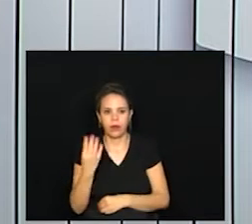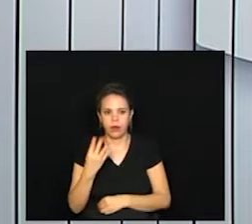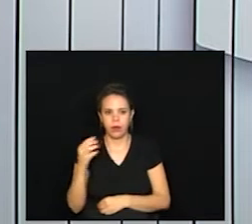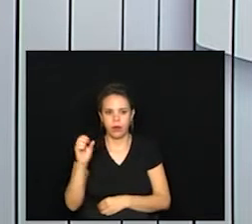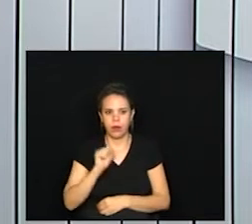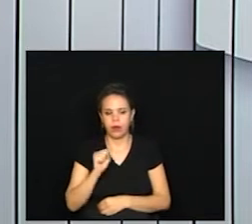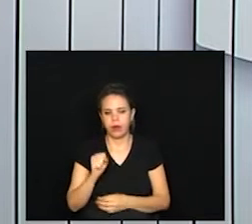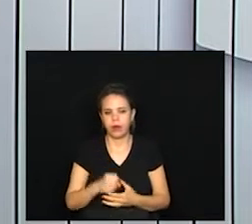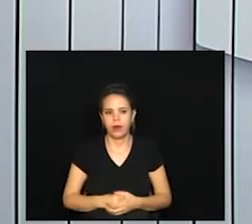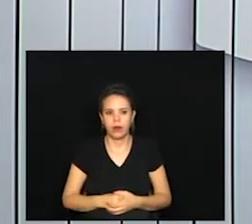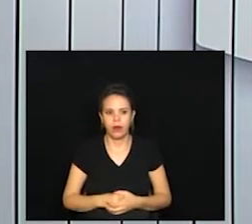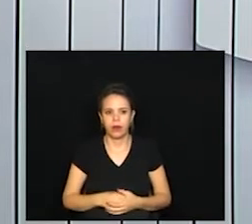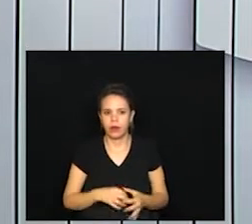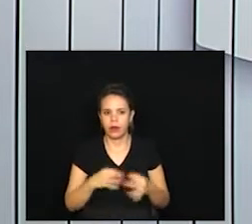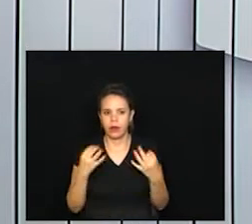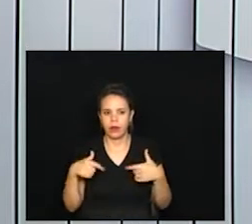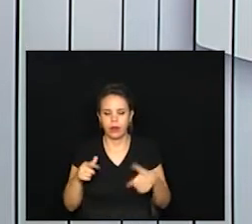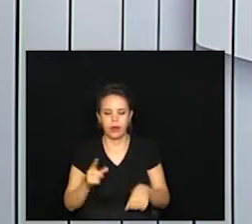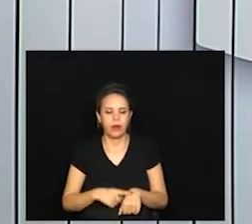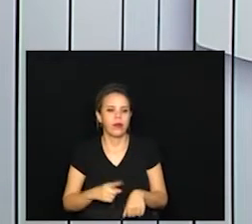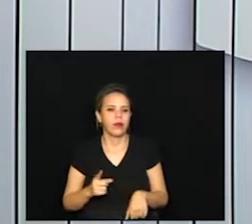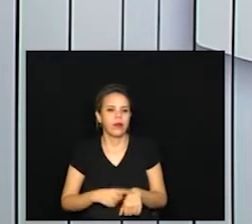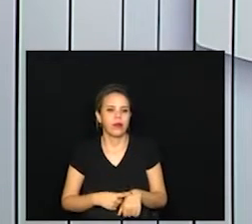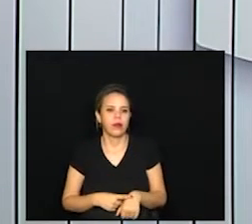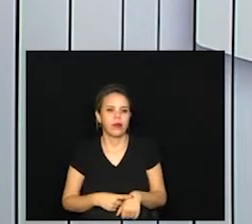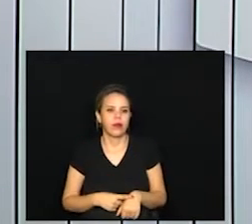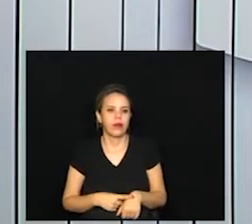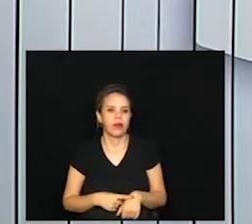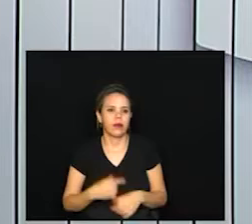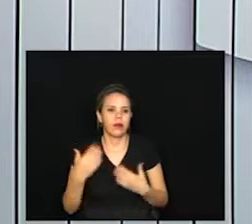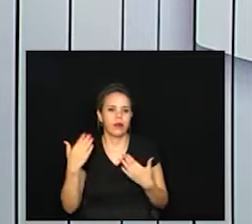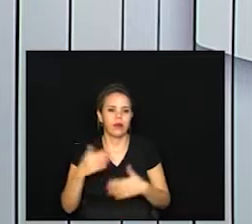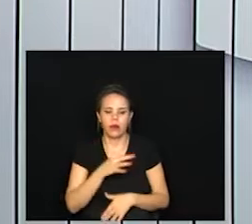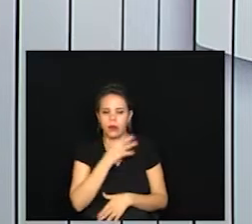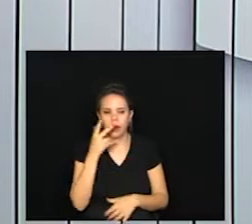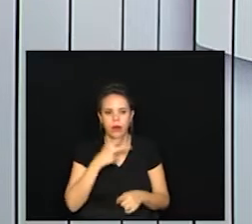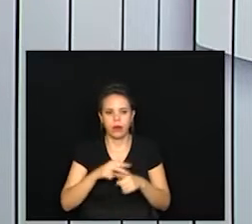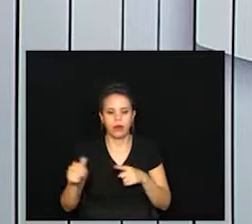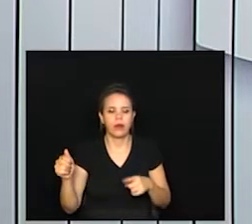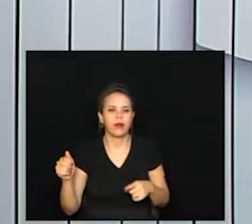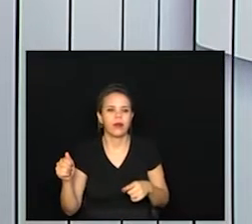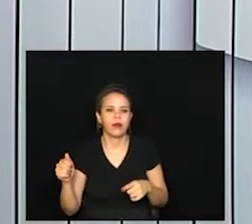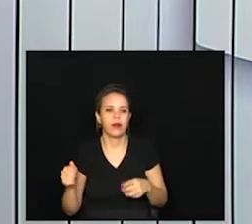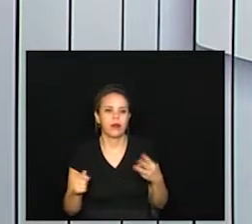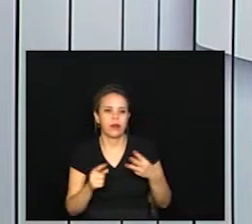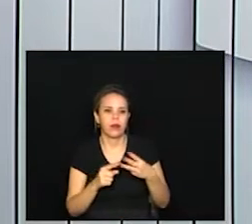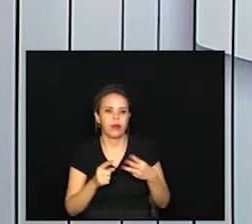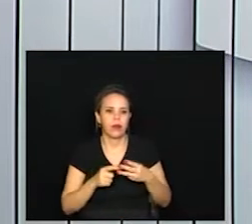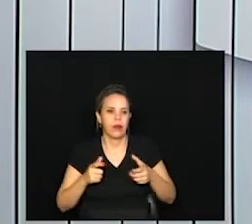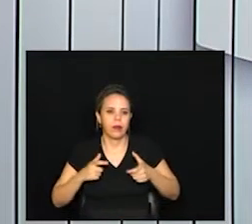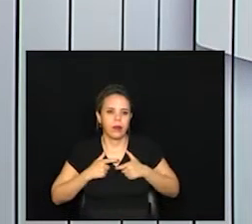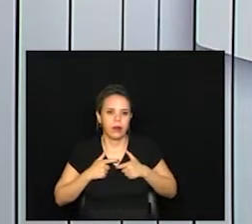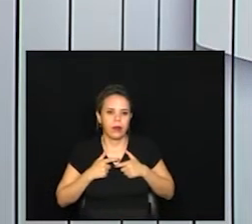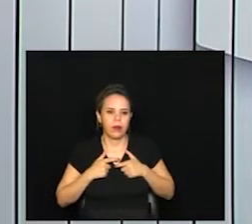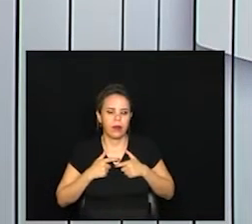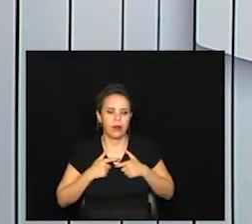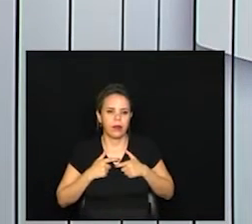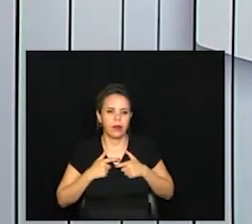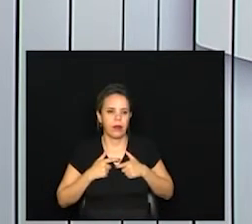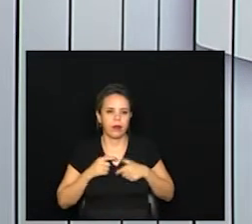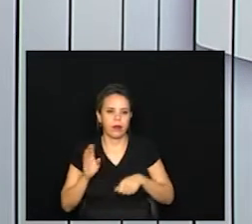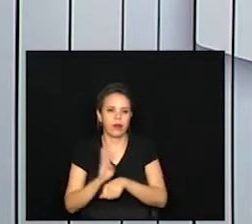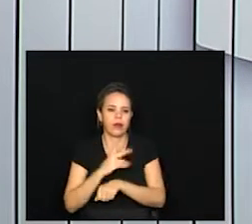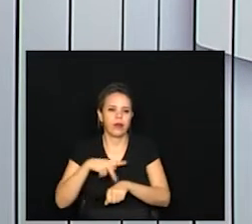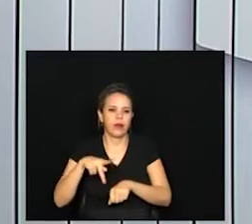44 segundos, fez um ótimo tempo e uma ótima prova, conquistando então esta terceira colocação e mais uma medalha para o